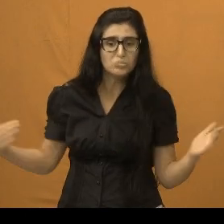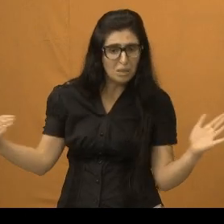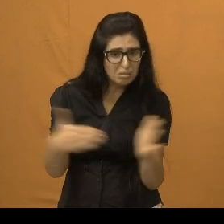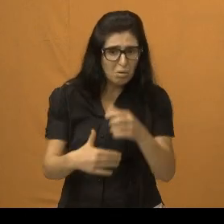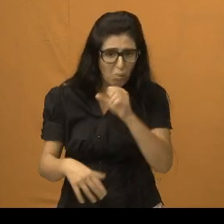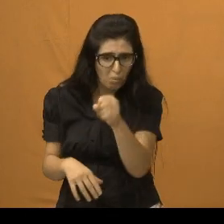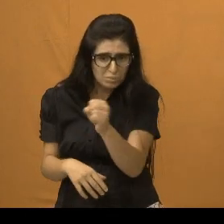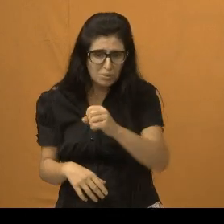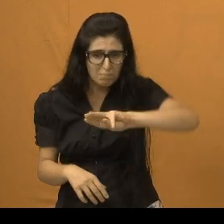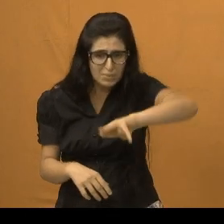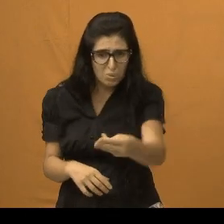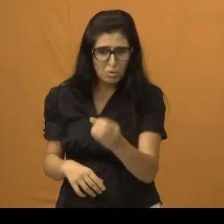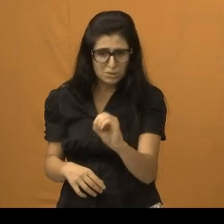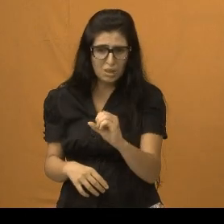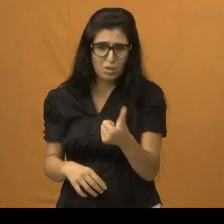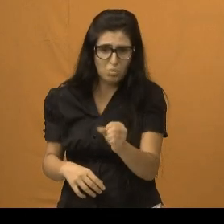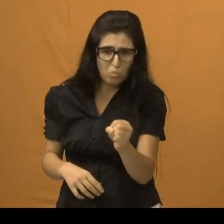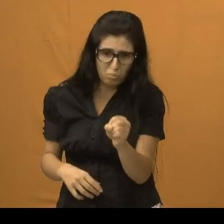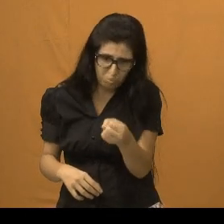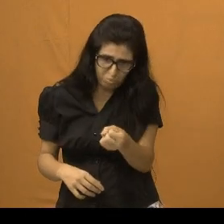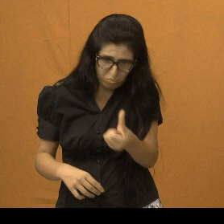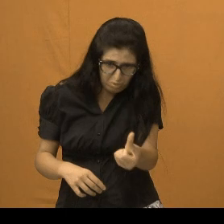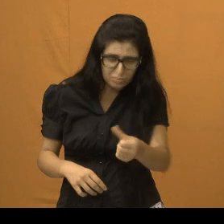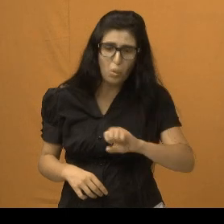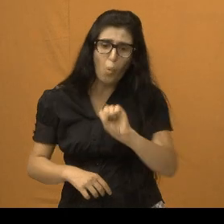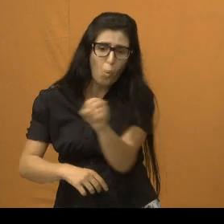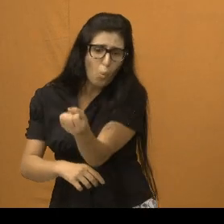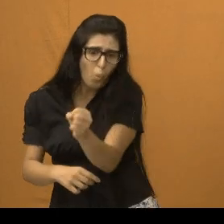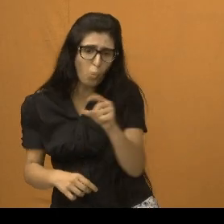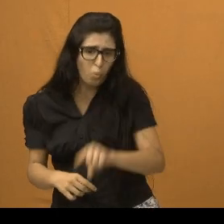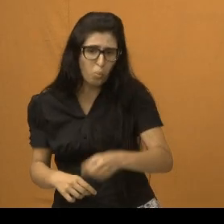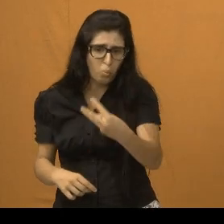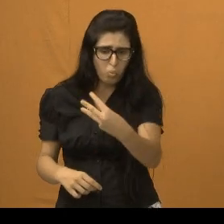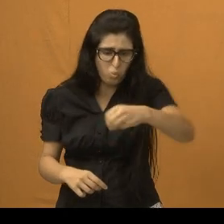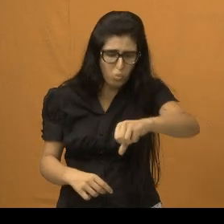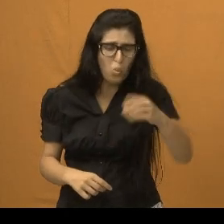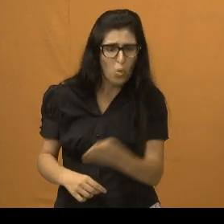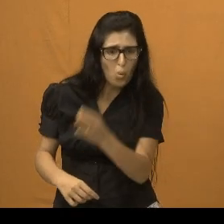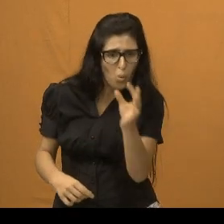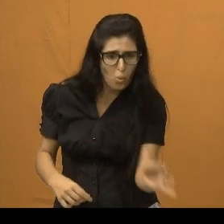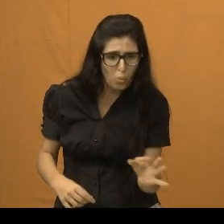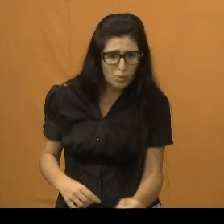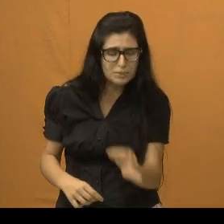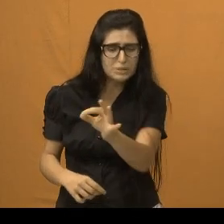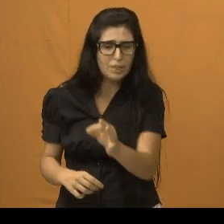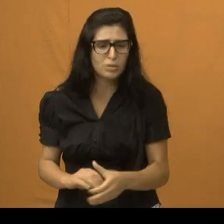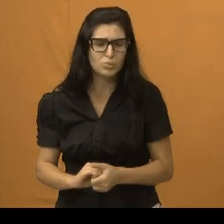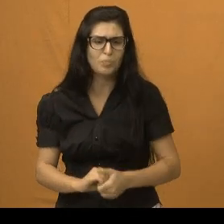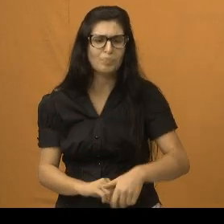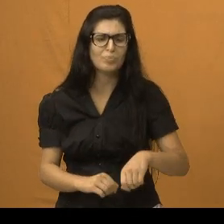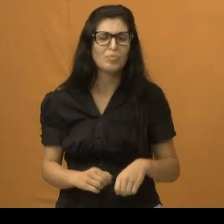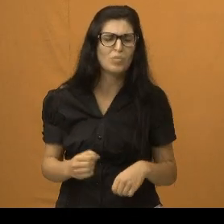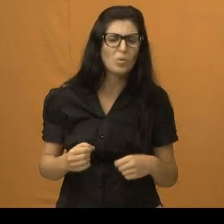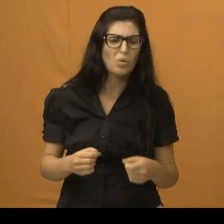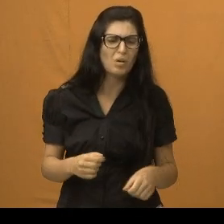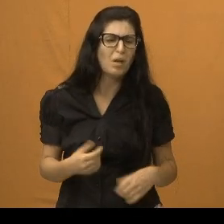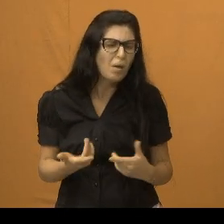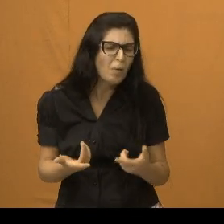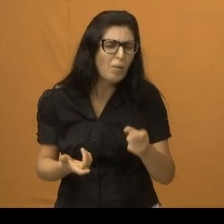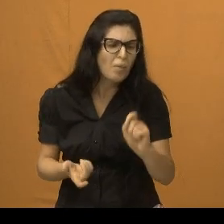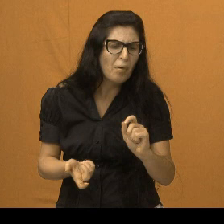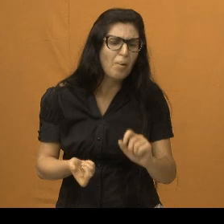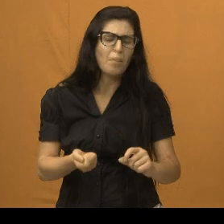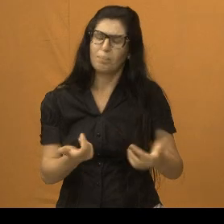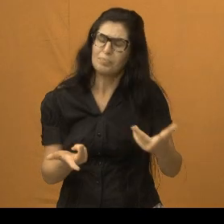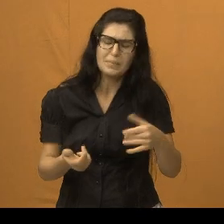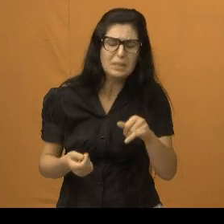8.086.000, chegando a 8,39%. E o intra-orçamentário, né, que seria aquela arrecadação das fundações e